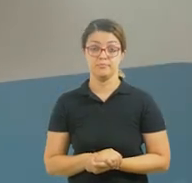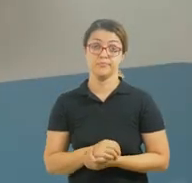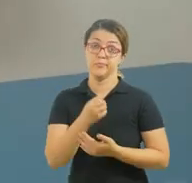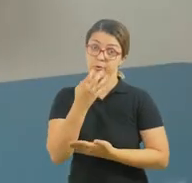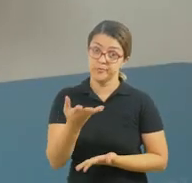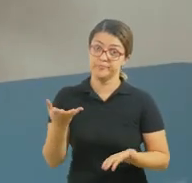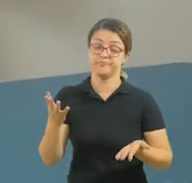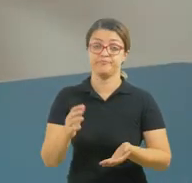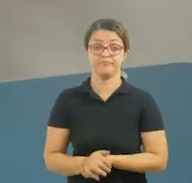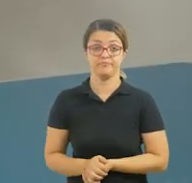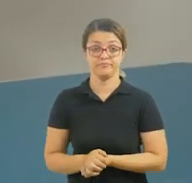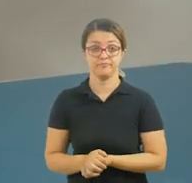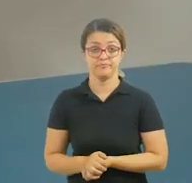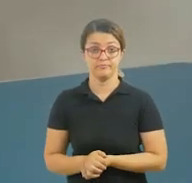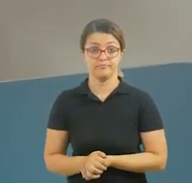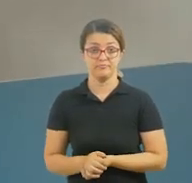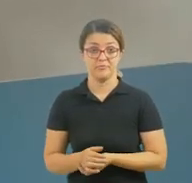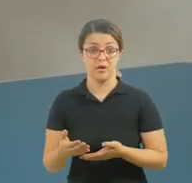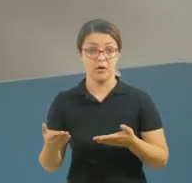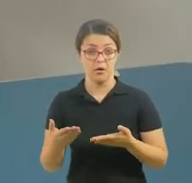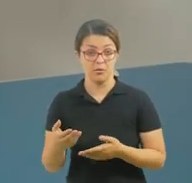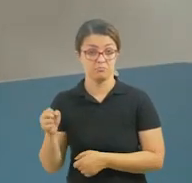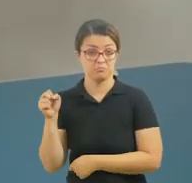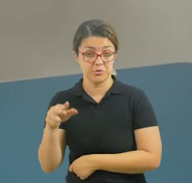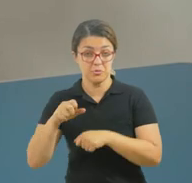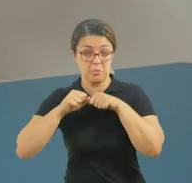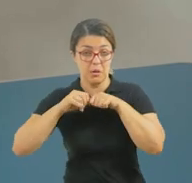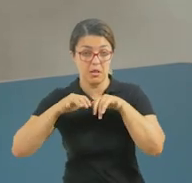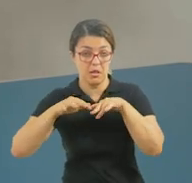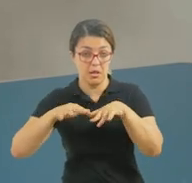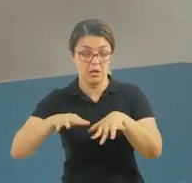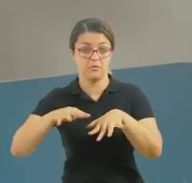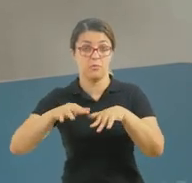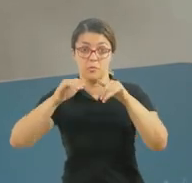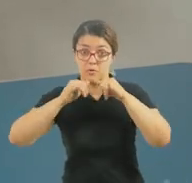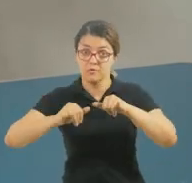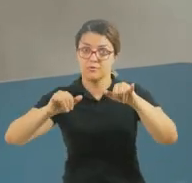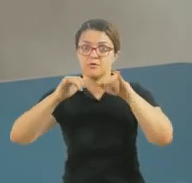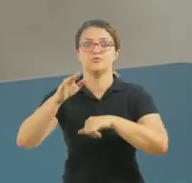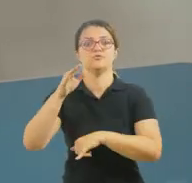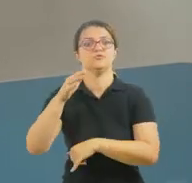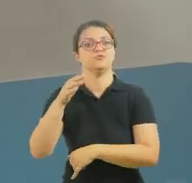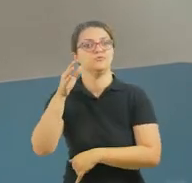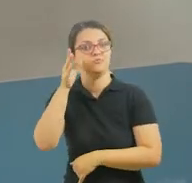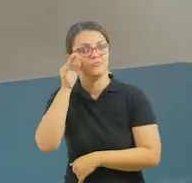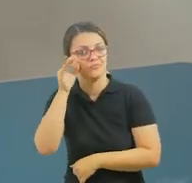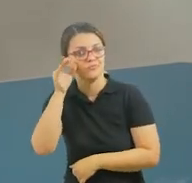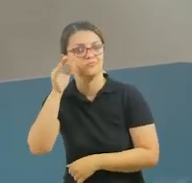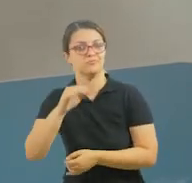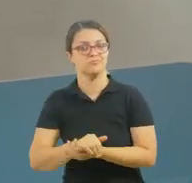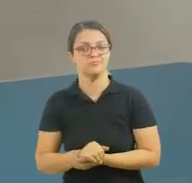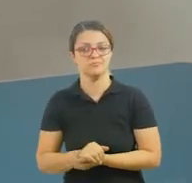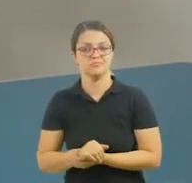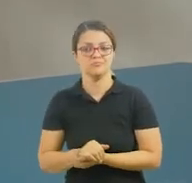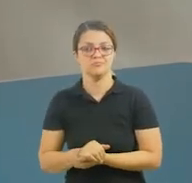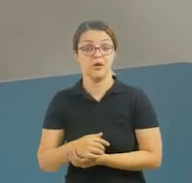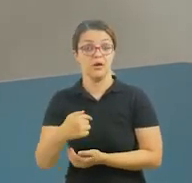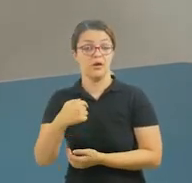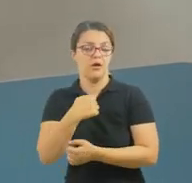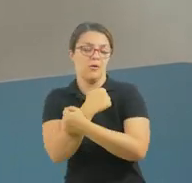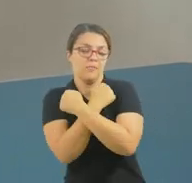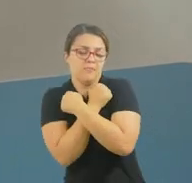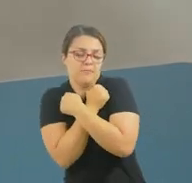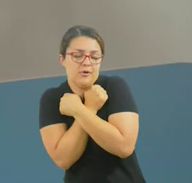Bom, pessoal, nesse tempo de pandemia, tem uma mensagem aqui muito interessante para vocês. Eu abraço